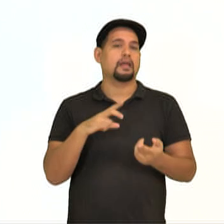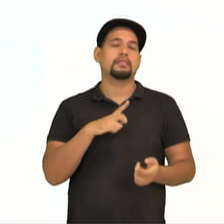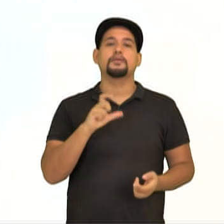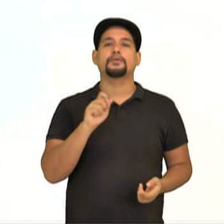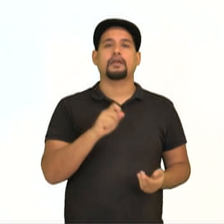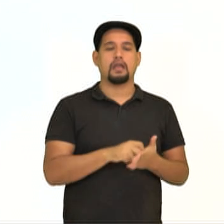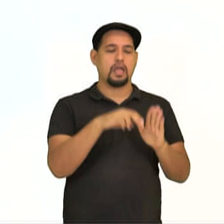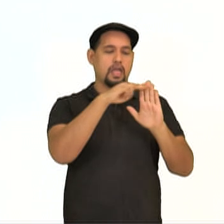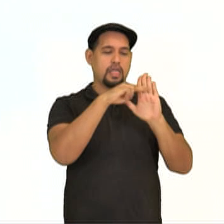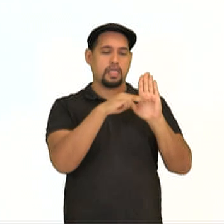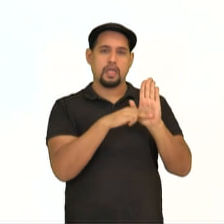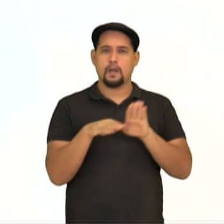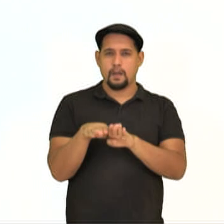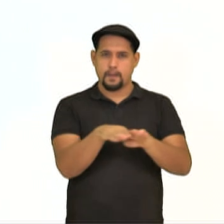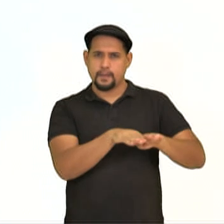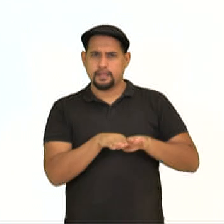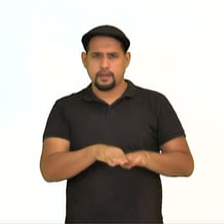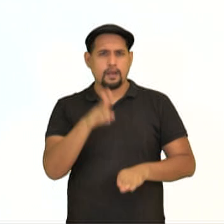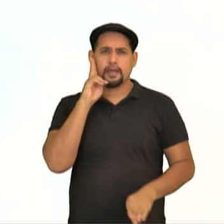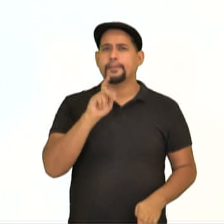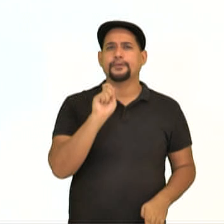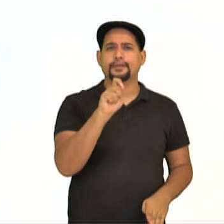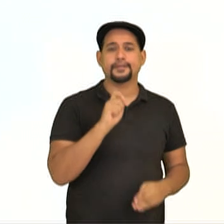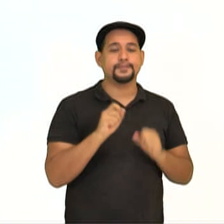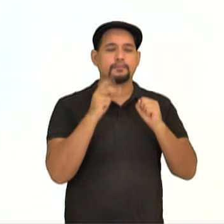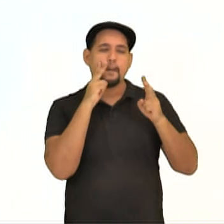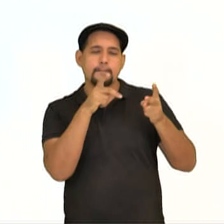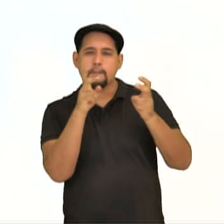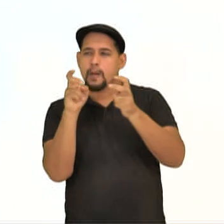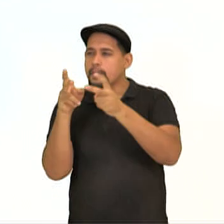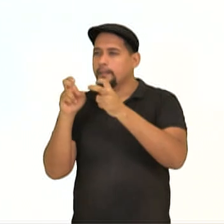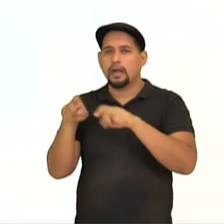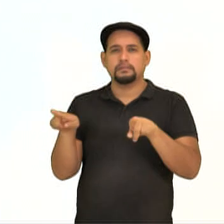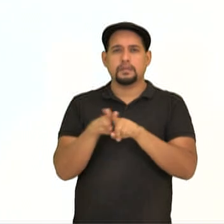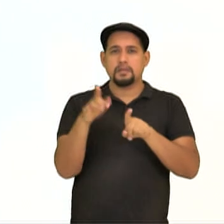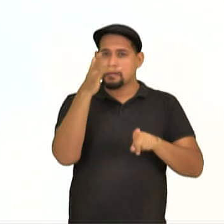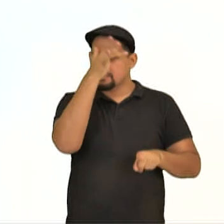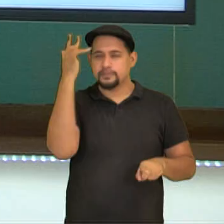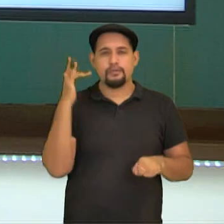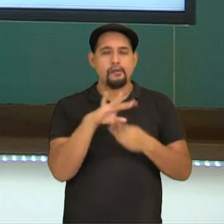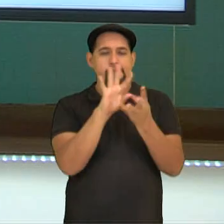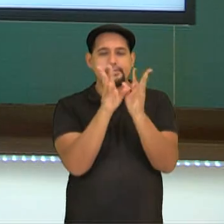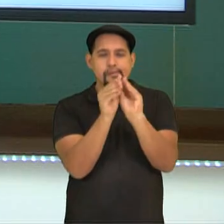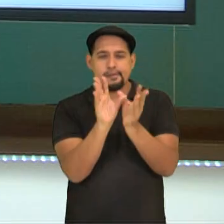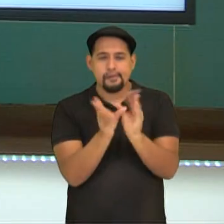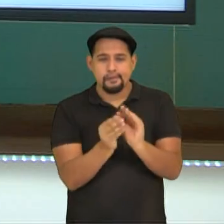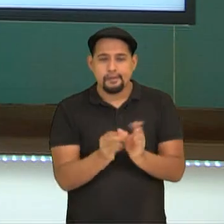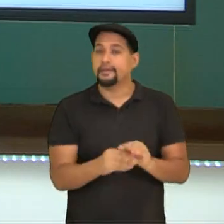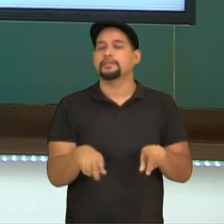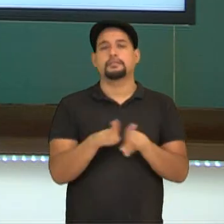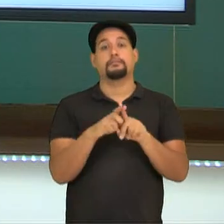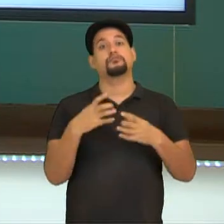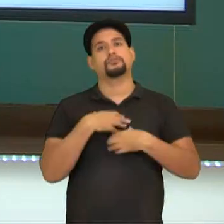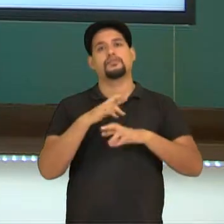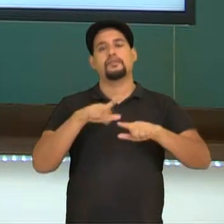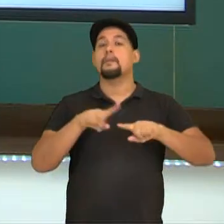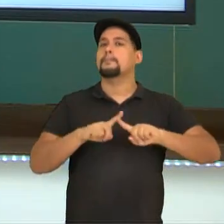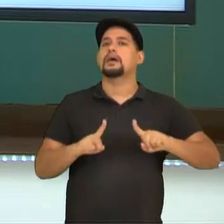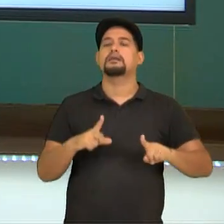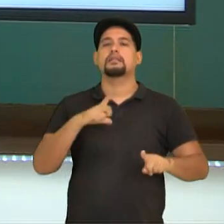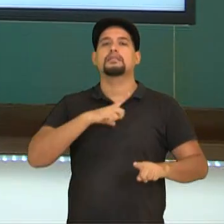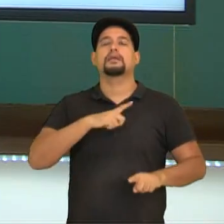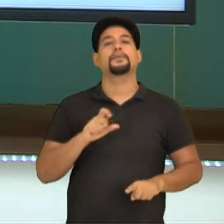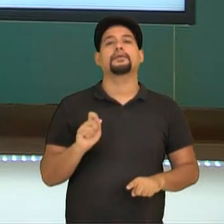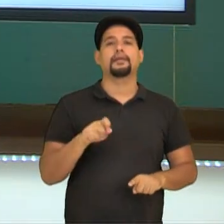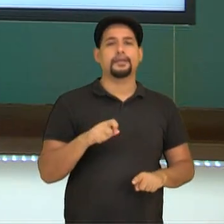a norma padrão. Lembre-se, vocês podem acabar vendo outras, pessoal abreviando de outras maneiras, mas saibam que